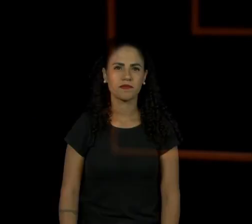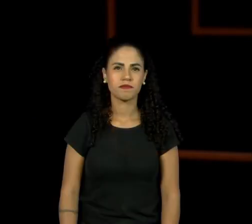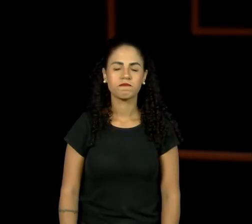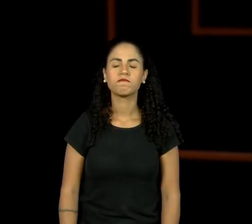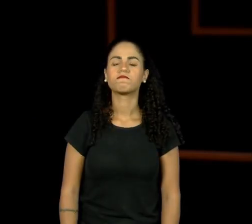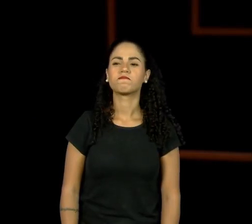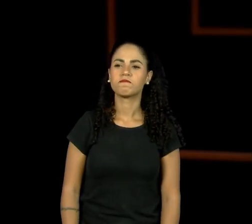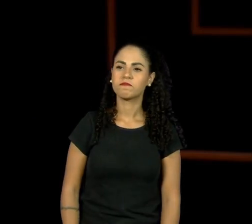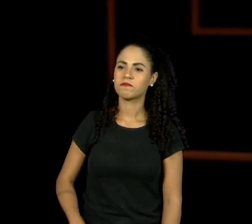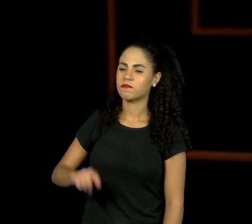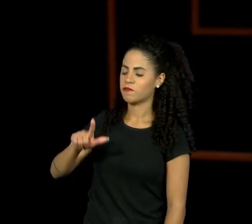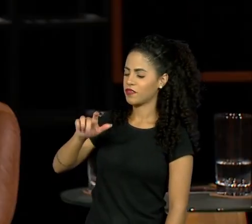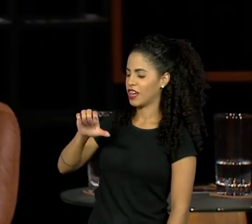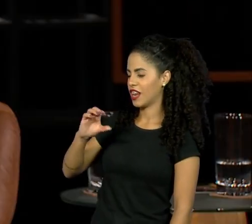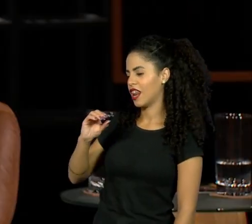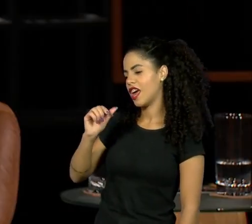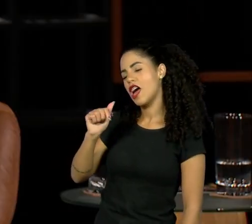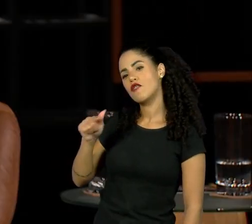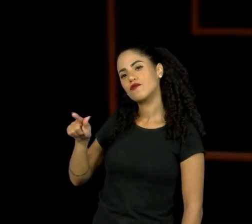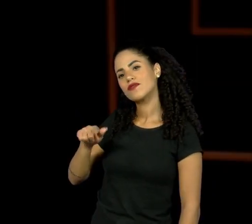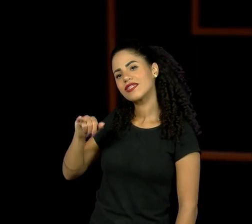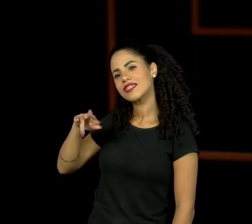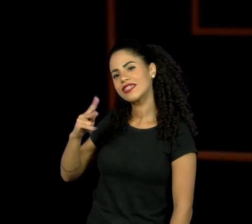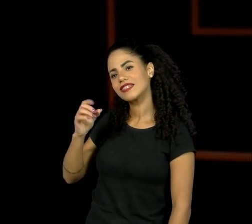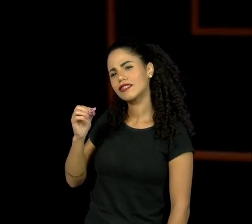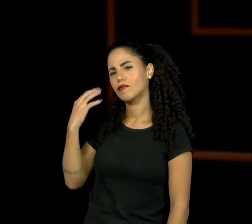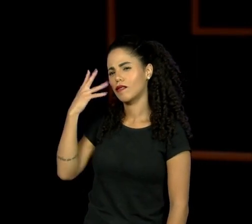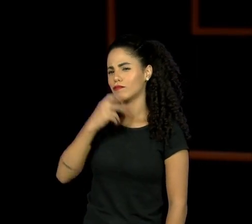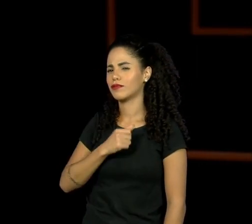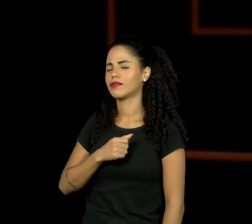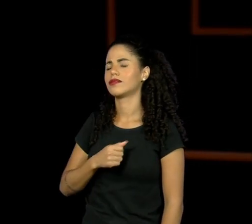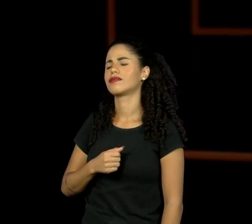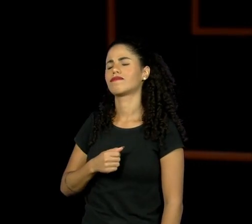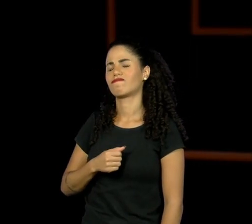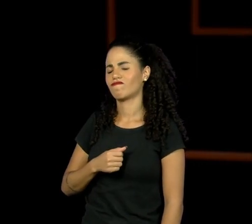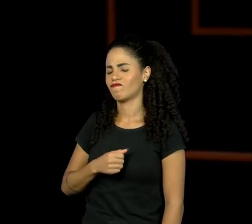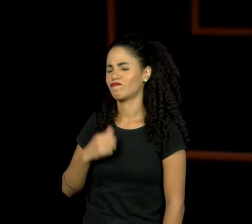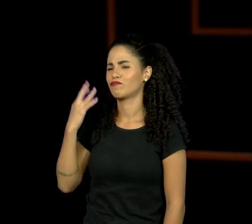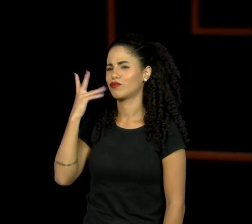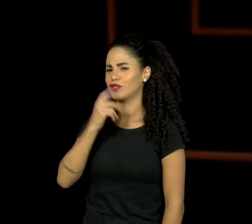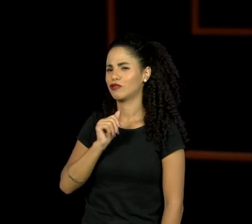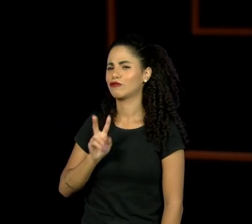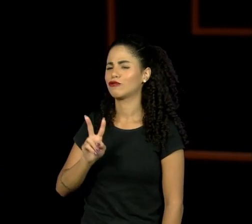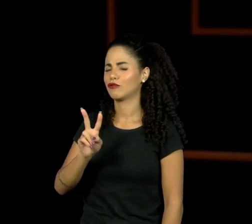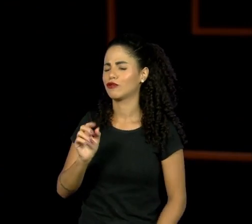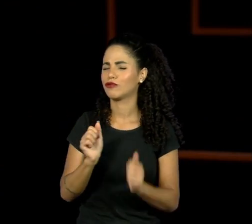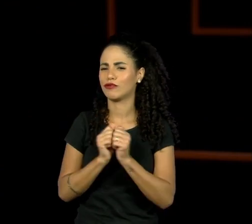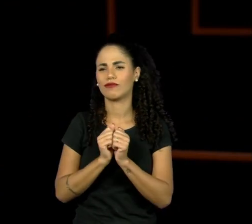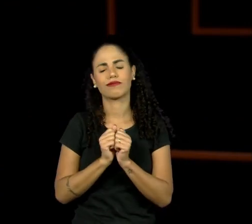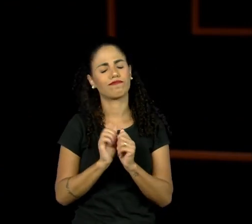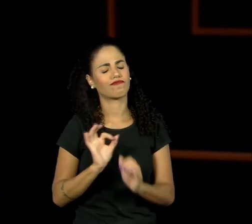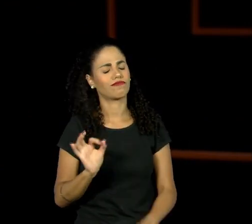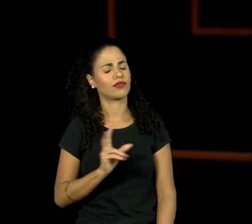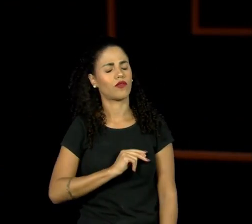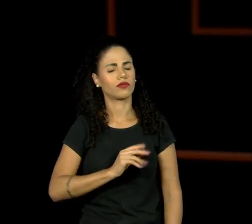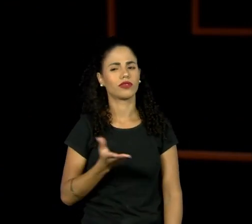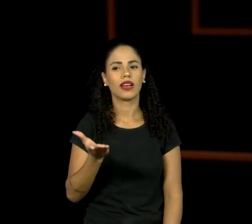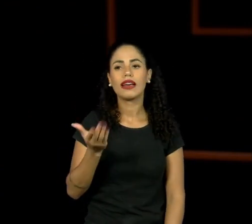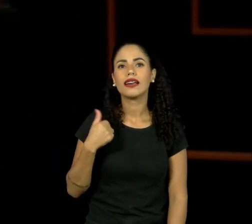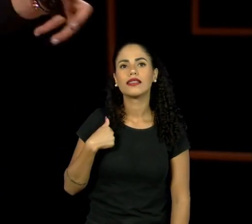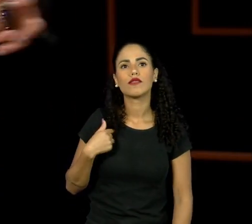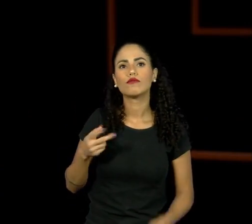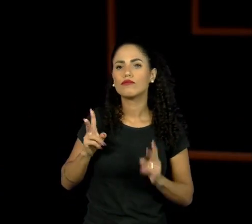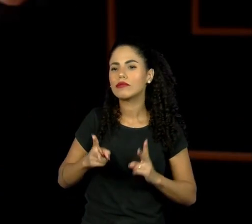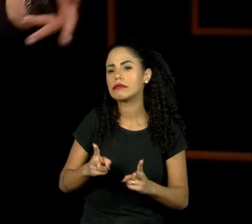Leãozinho era o gato do pedaço. Ele e o Pepeu, os gatos. Os gatos. Que turma. Faziam bolos na madrugada maravilhosos.